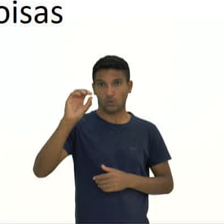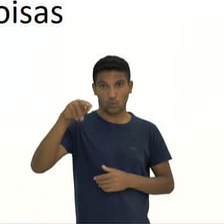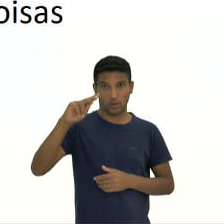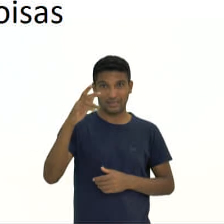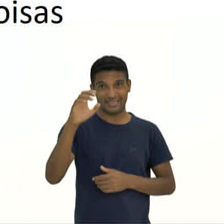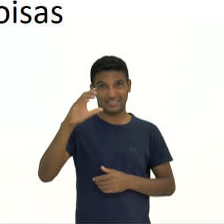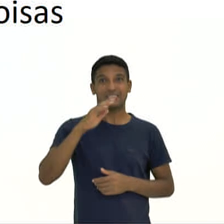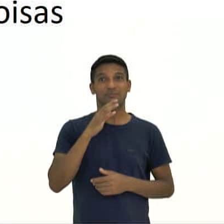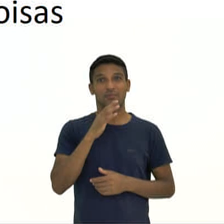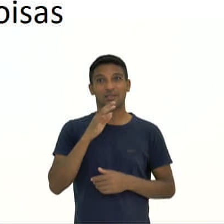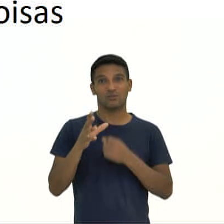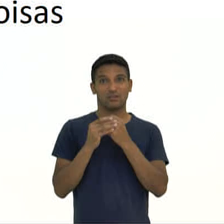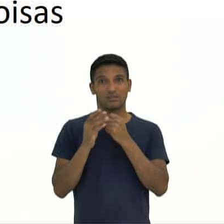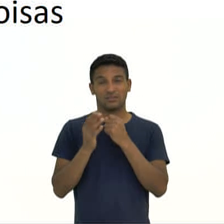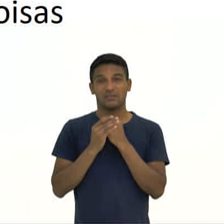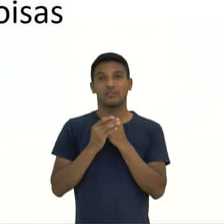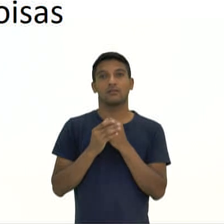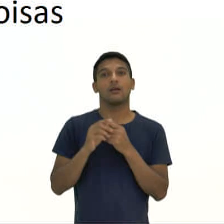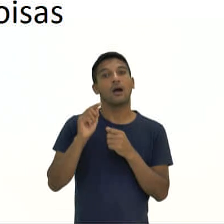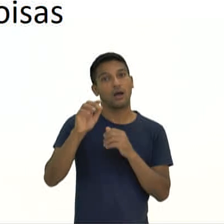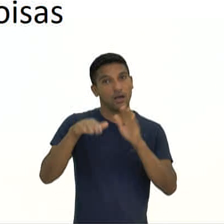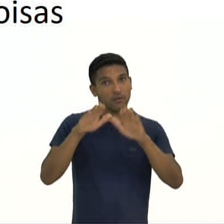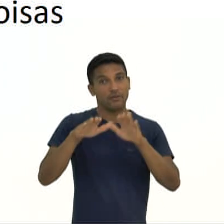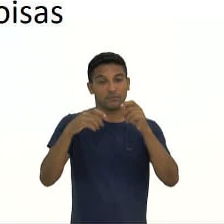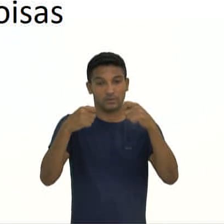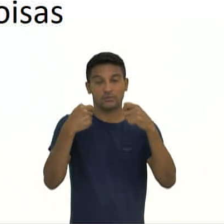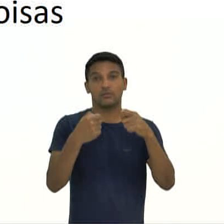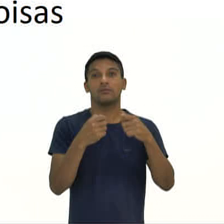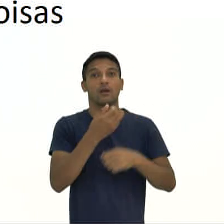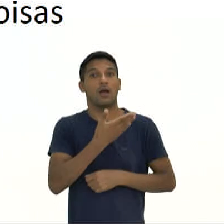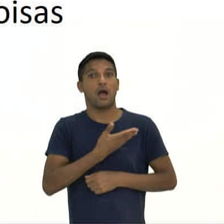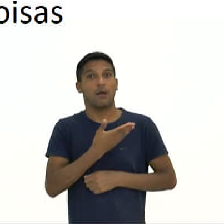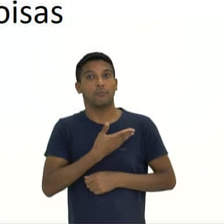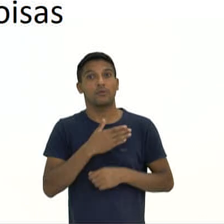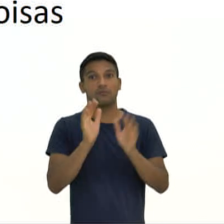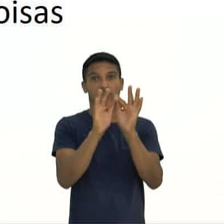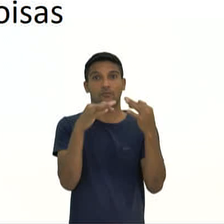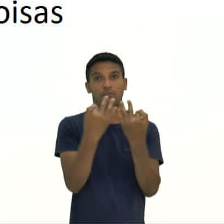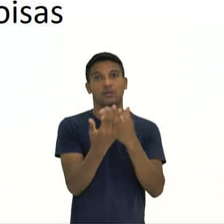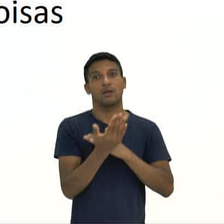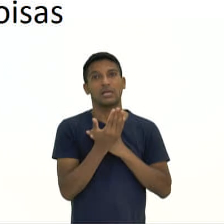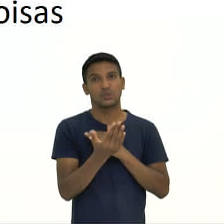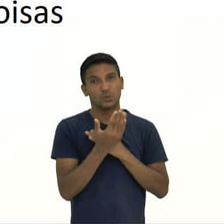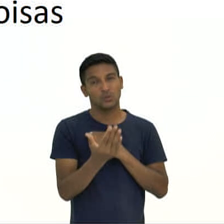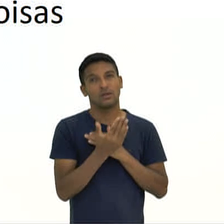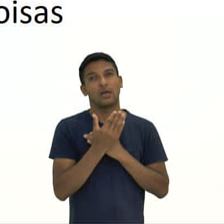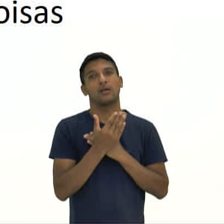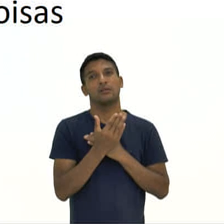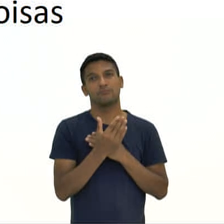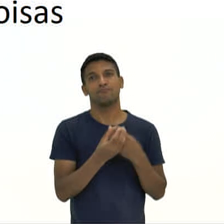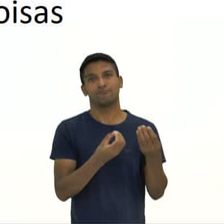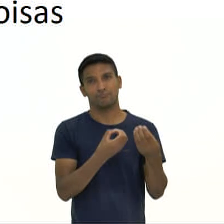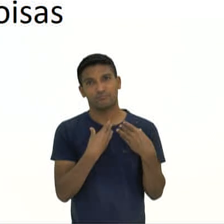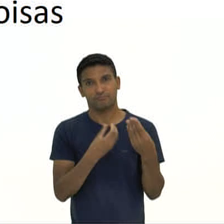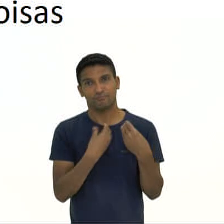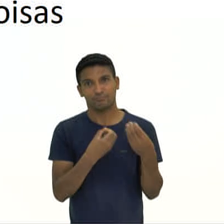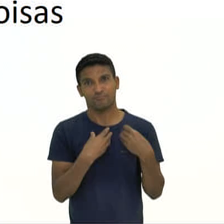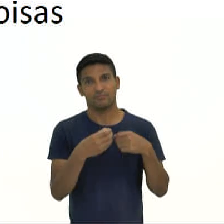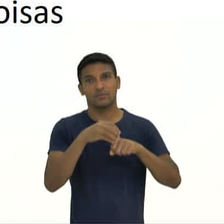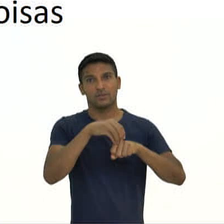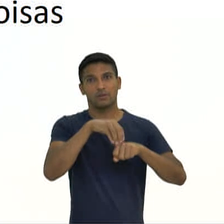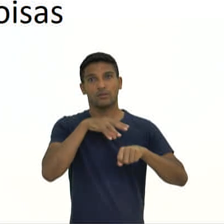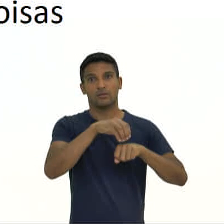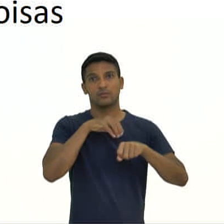que a pessoa possa entender as próprias características e interesses. Para quem quer iniciar esse processo sozinho,